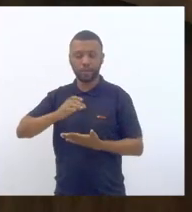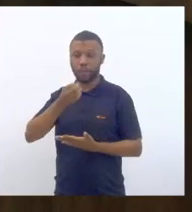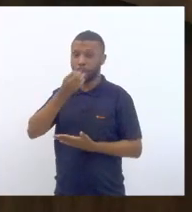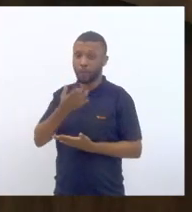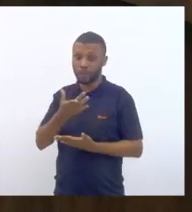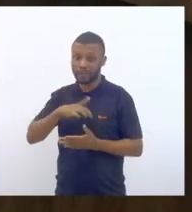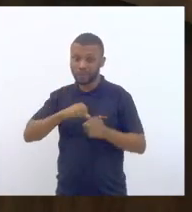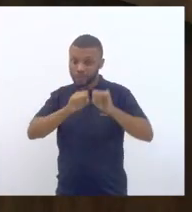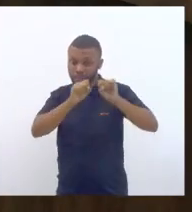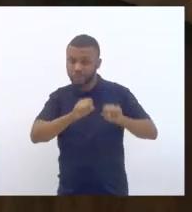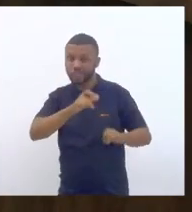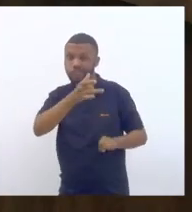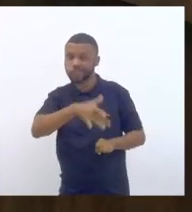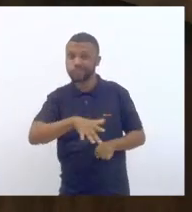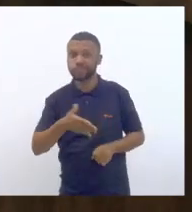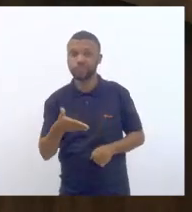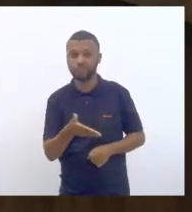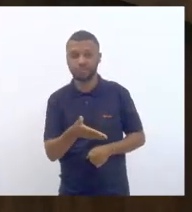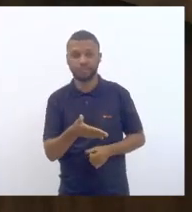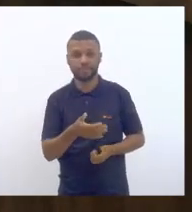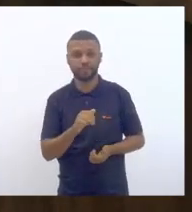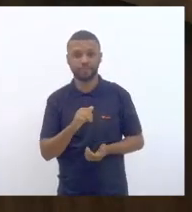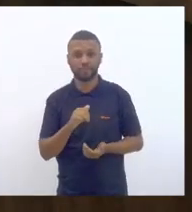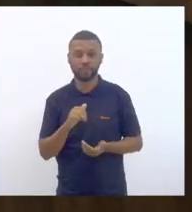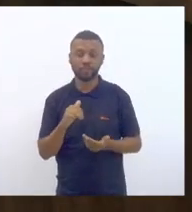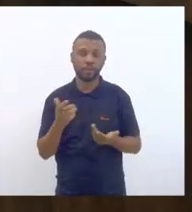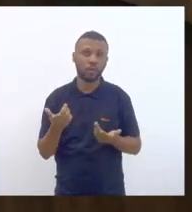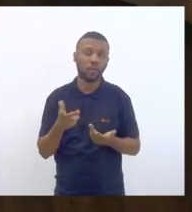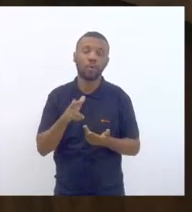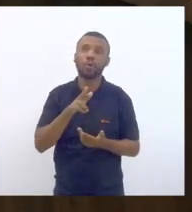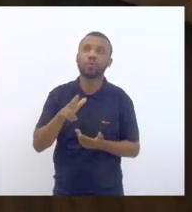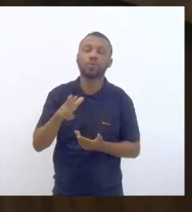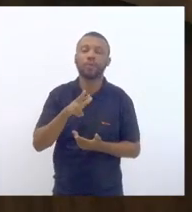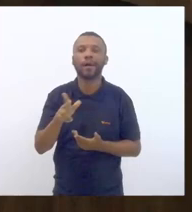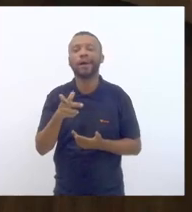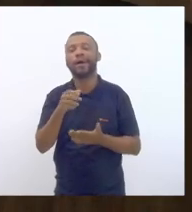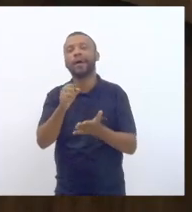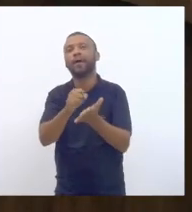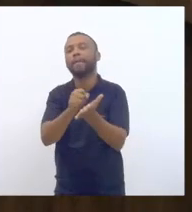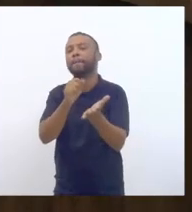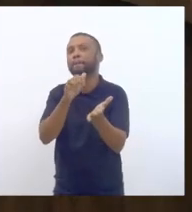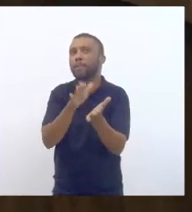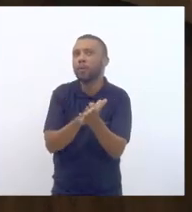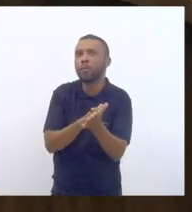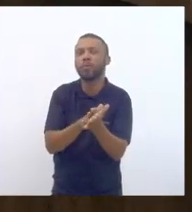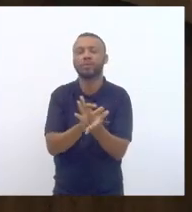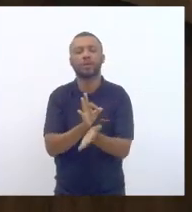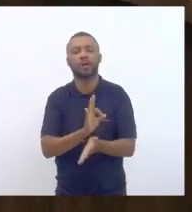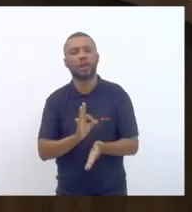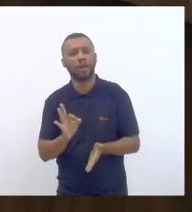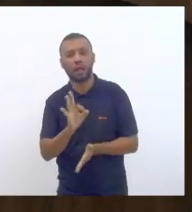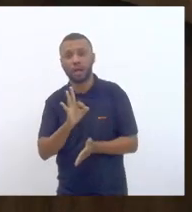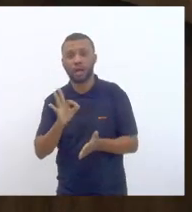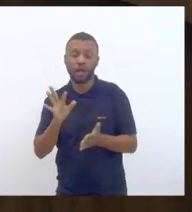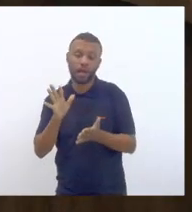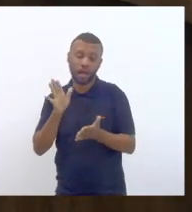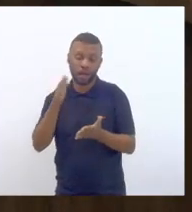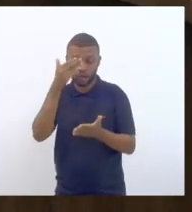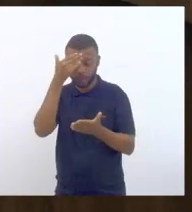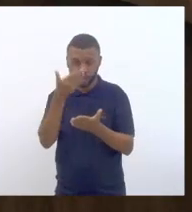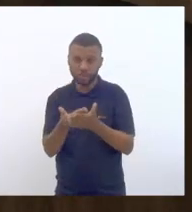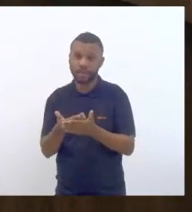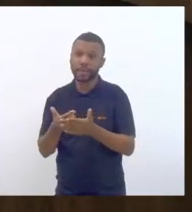eu acho que não é a questão de multa. eu acho que é questão de trabalhar